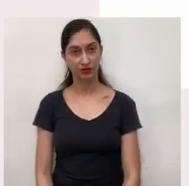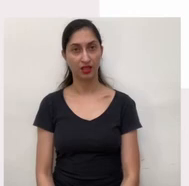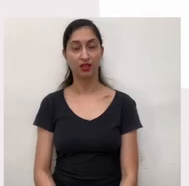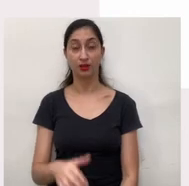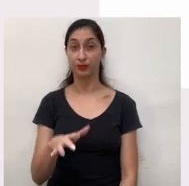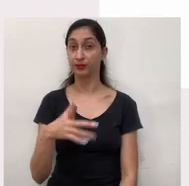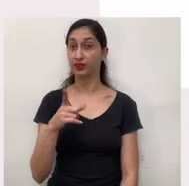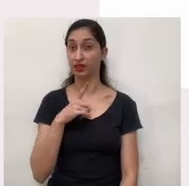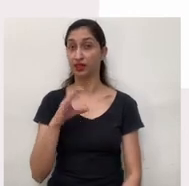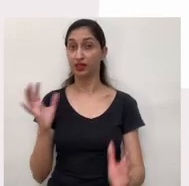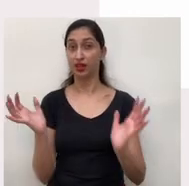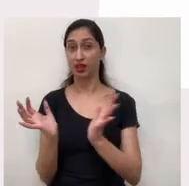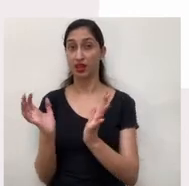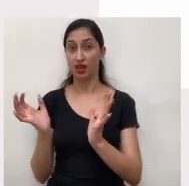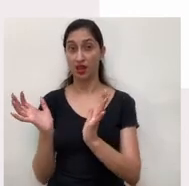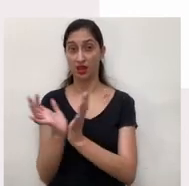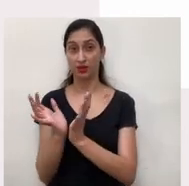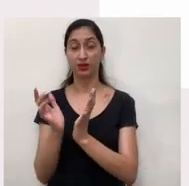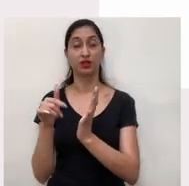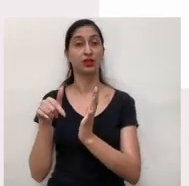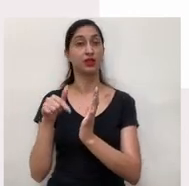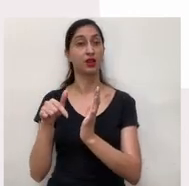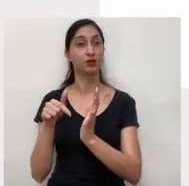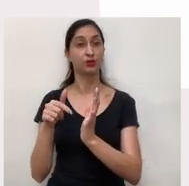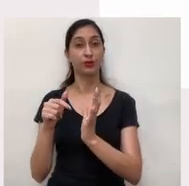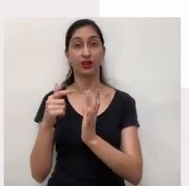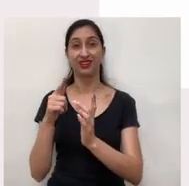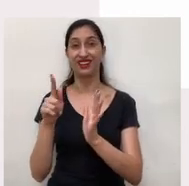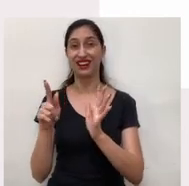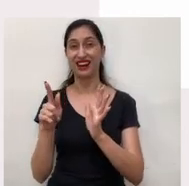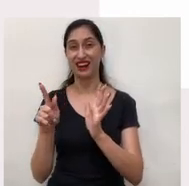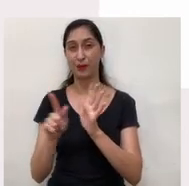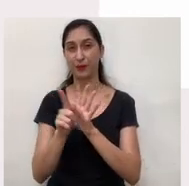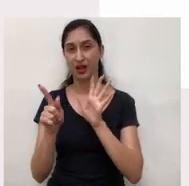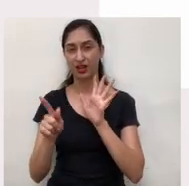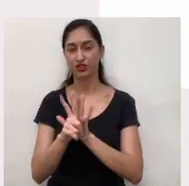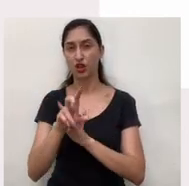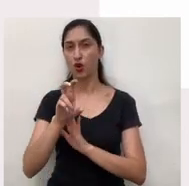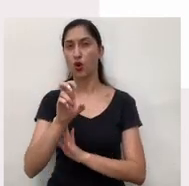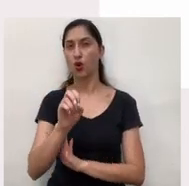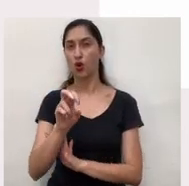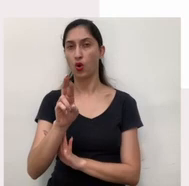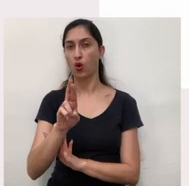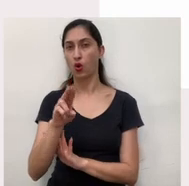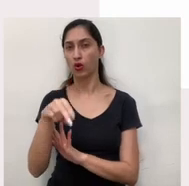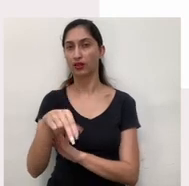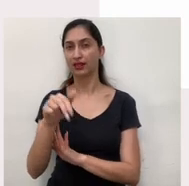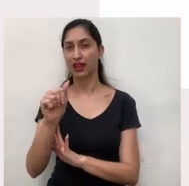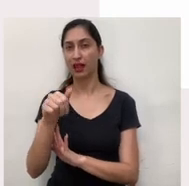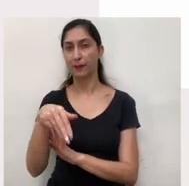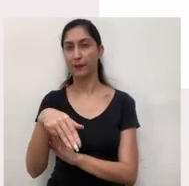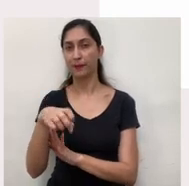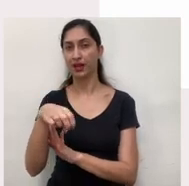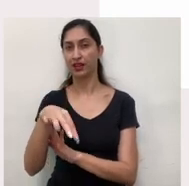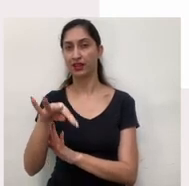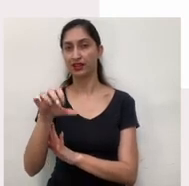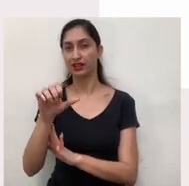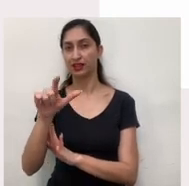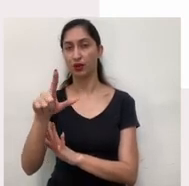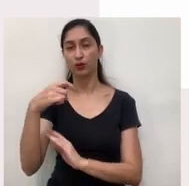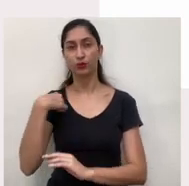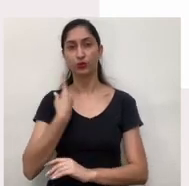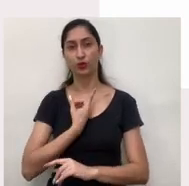ancorado nas categorias de uma gramática ornamental, enfim, tal qual a gente encontra